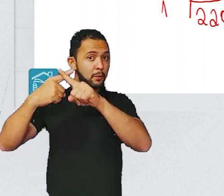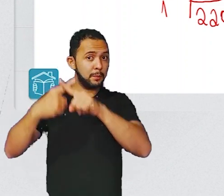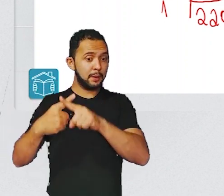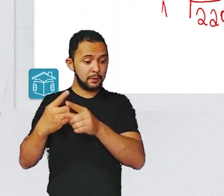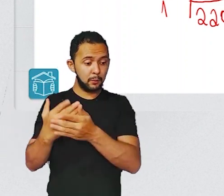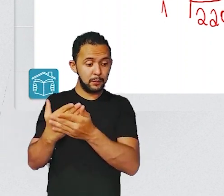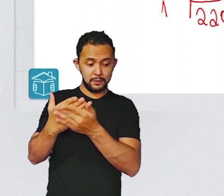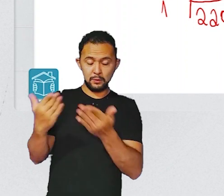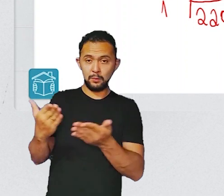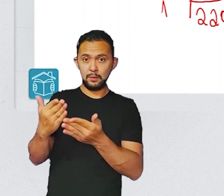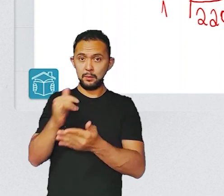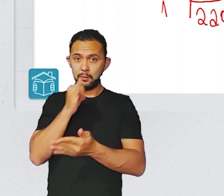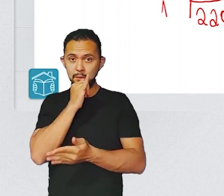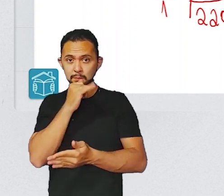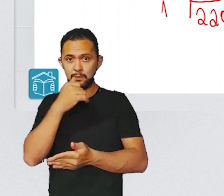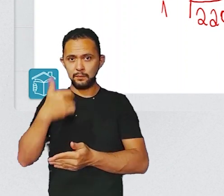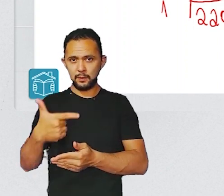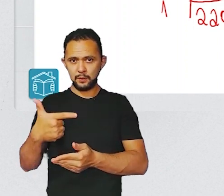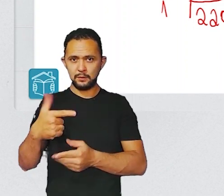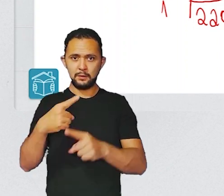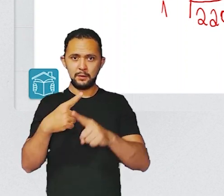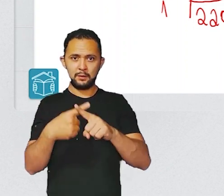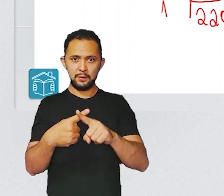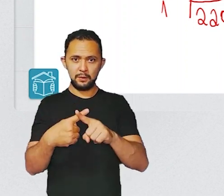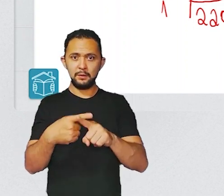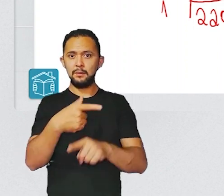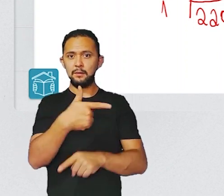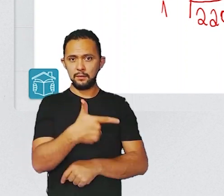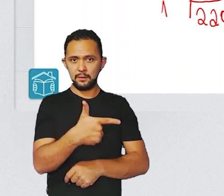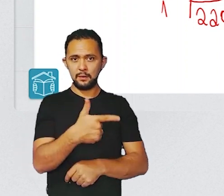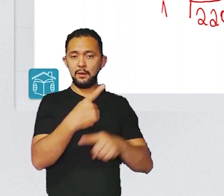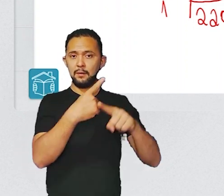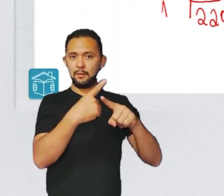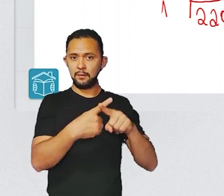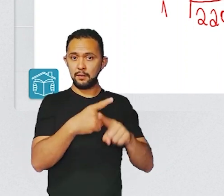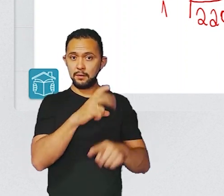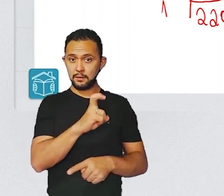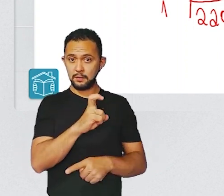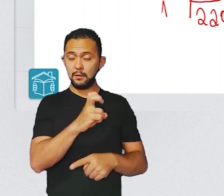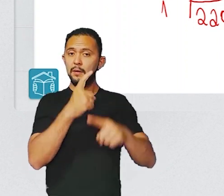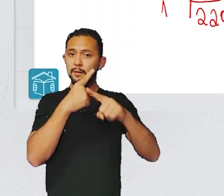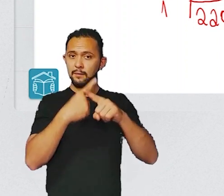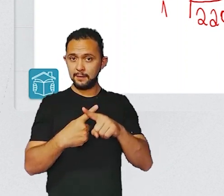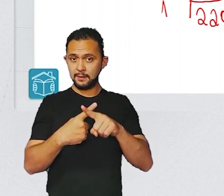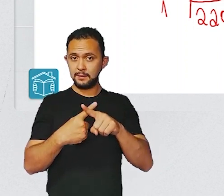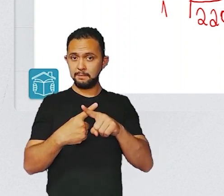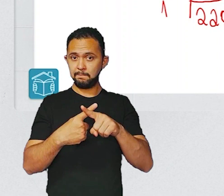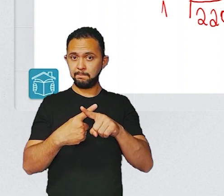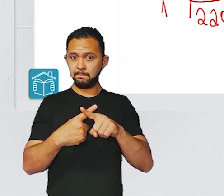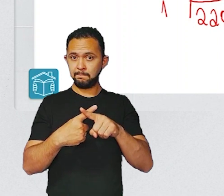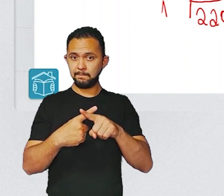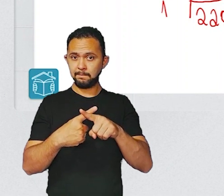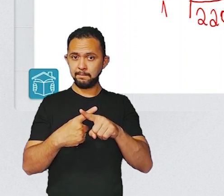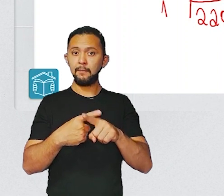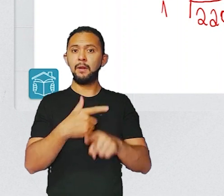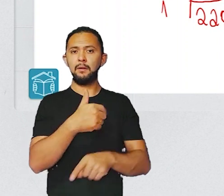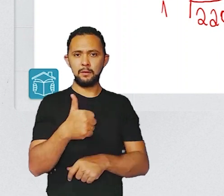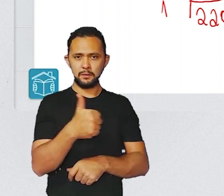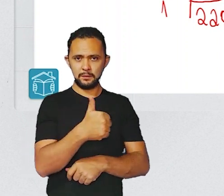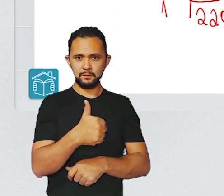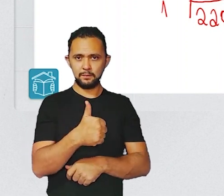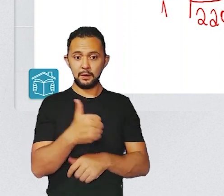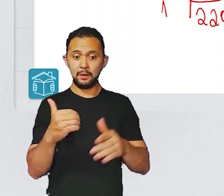Então, 220 é igual a 2 vezes 2 vezes 5 vezes